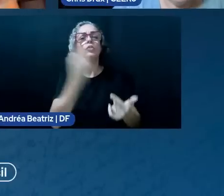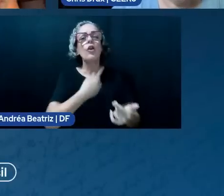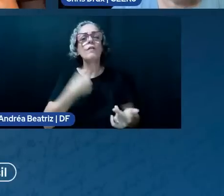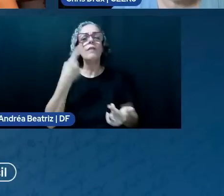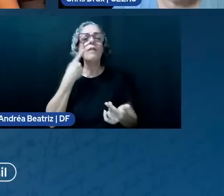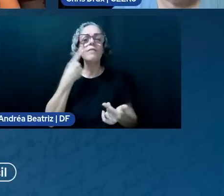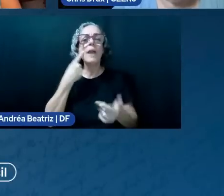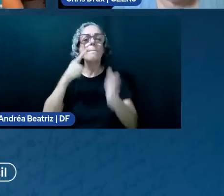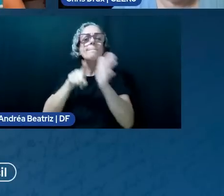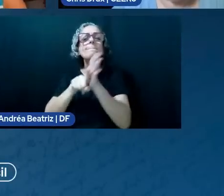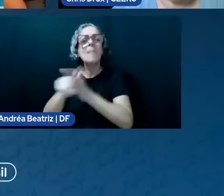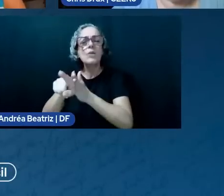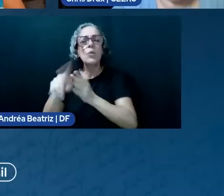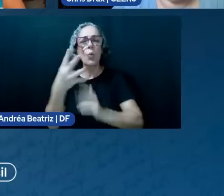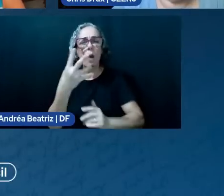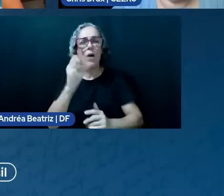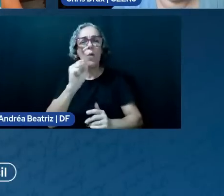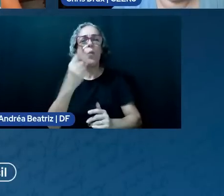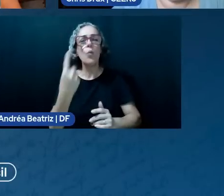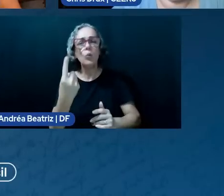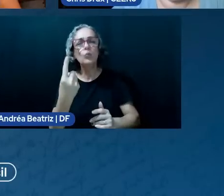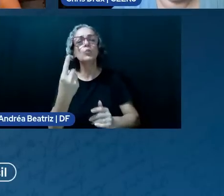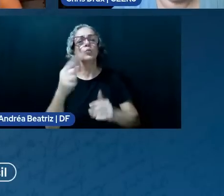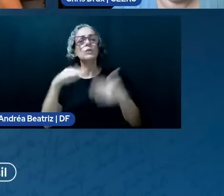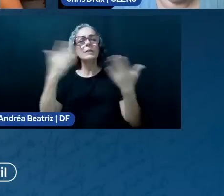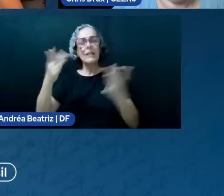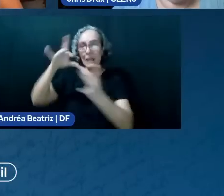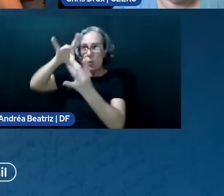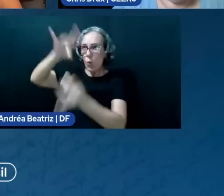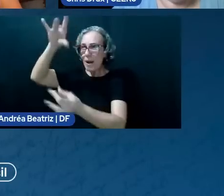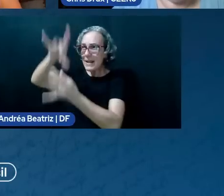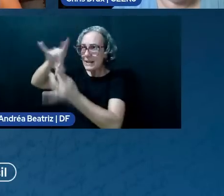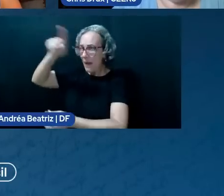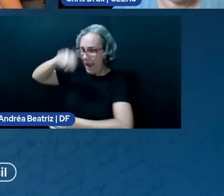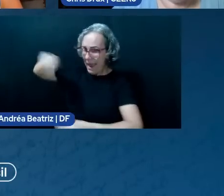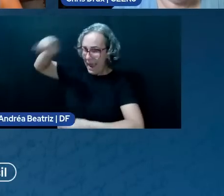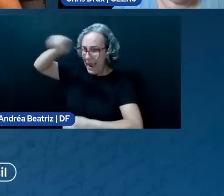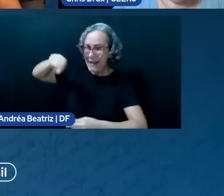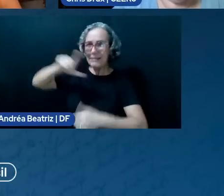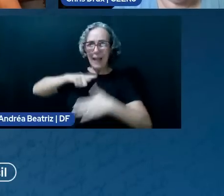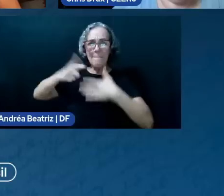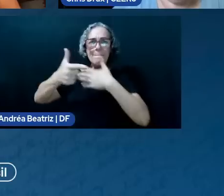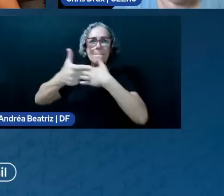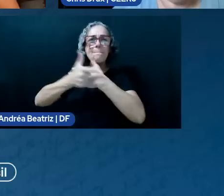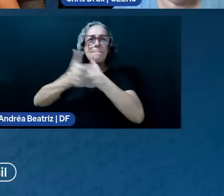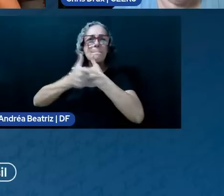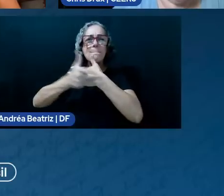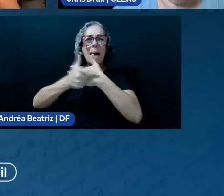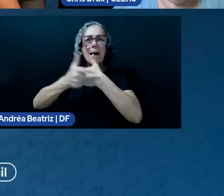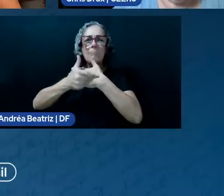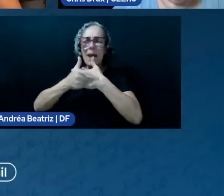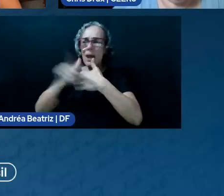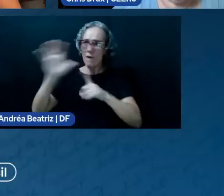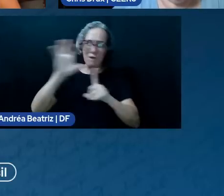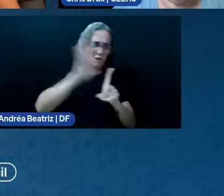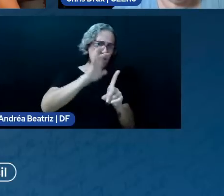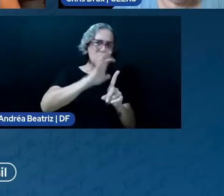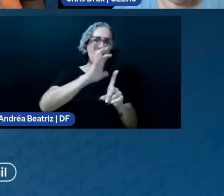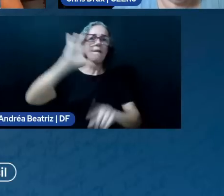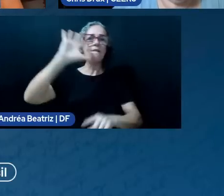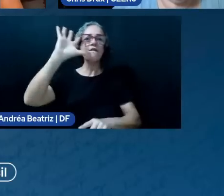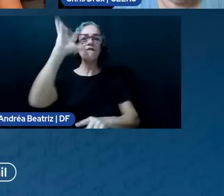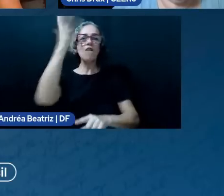pergunta sobre se os espíritos desempenham algum papel nos fenômenos que se dão com